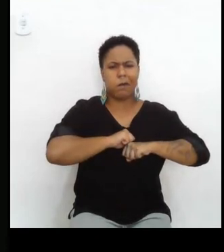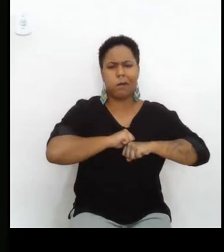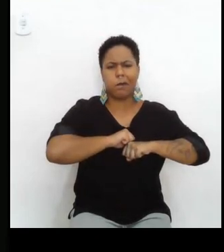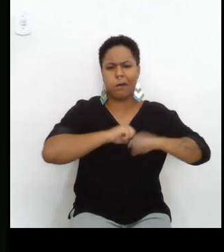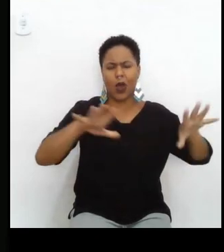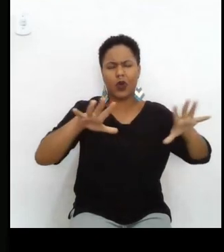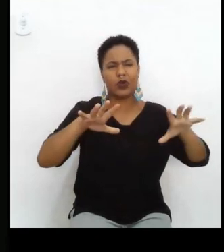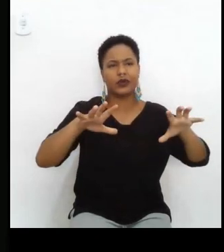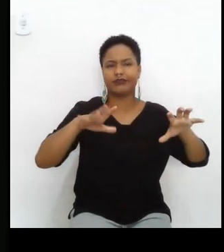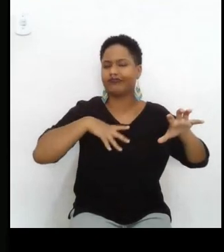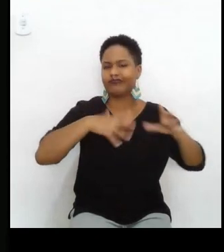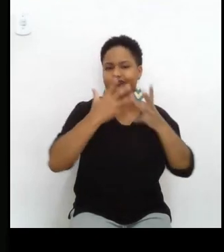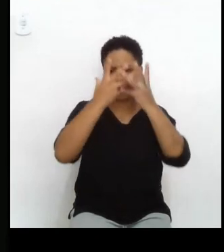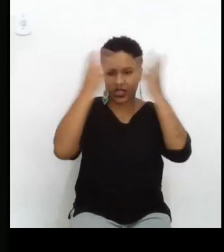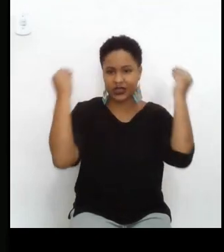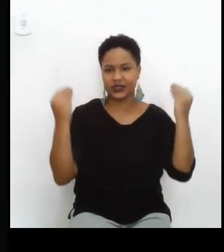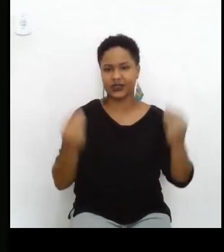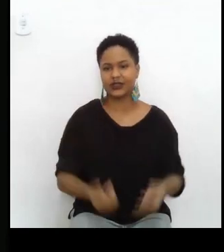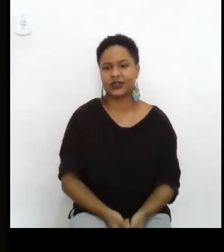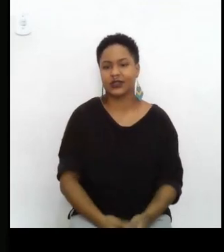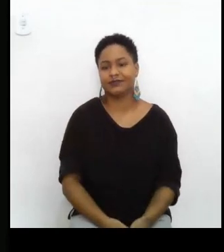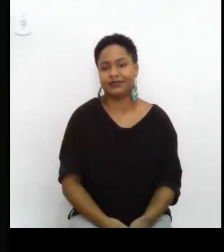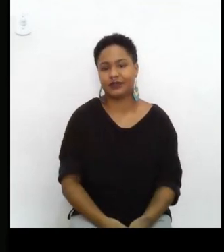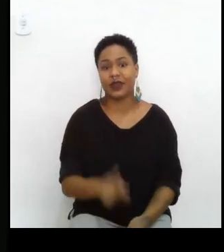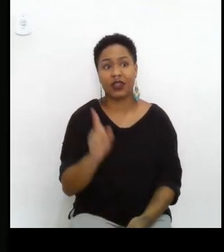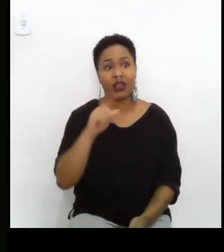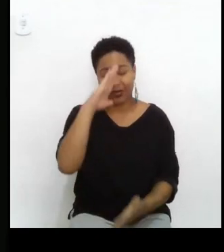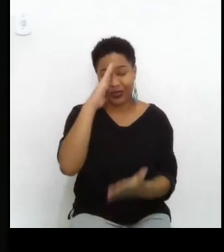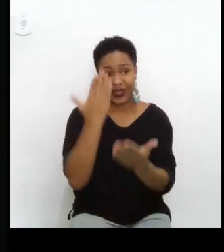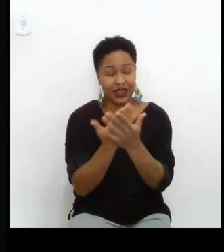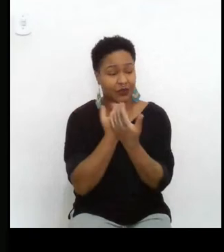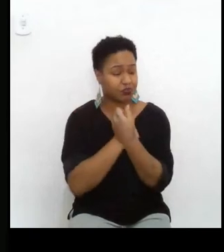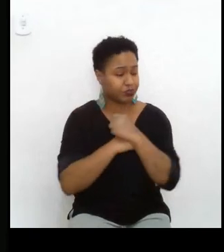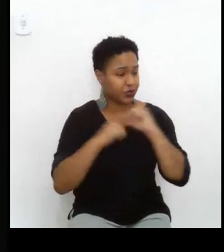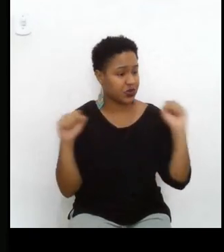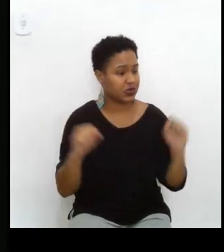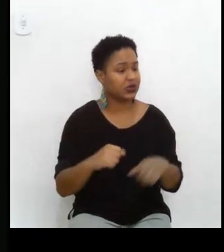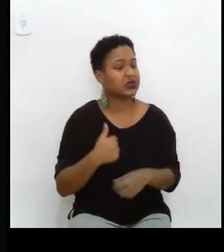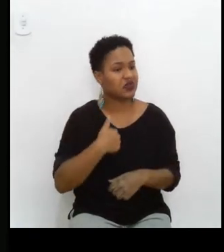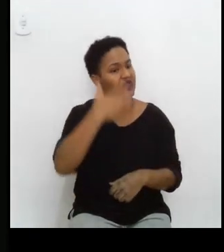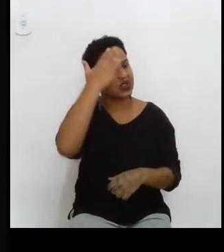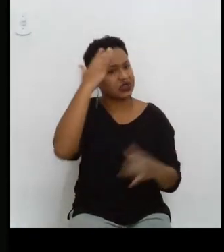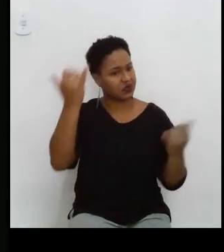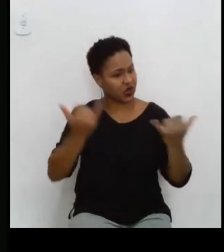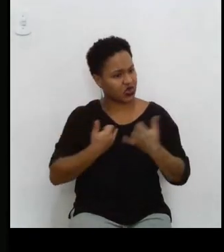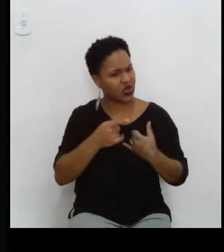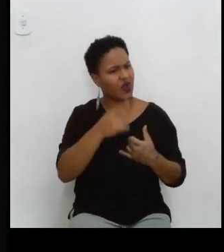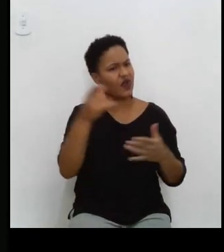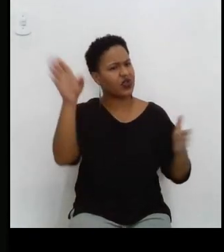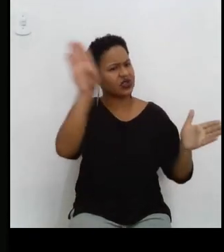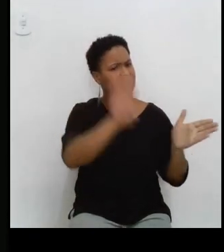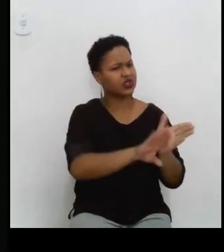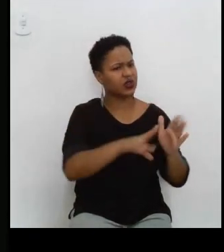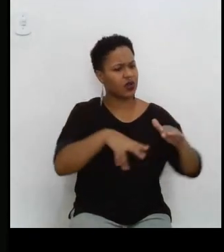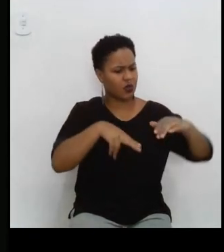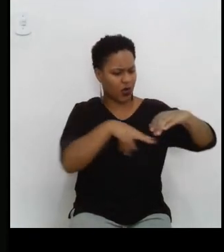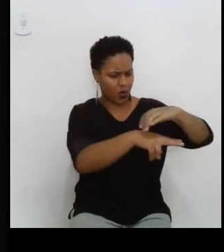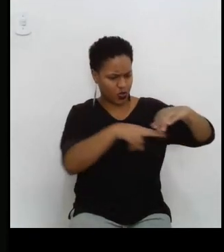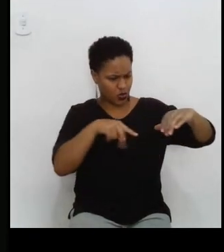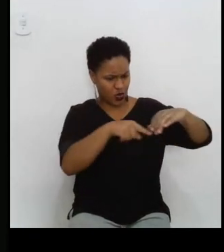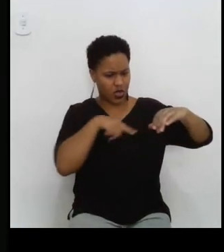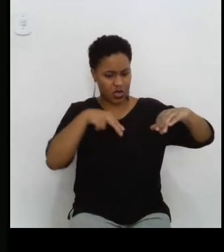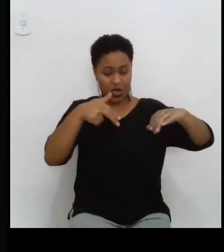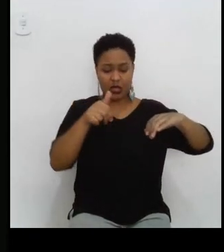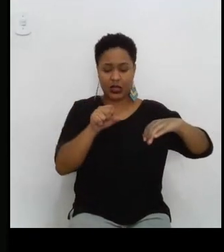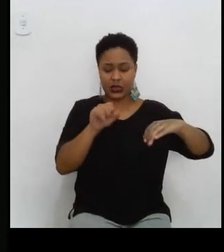nada o sendo acreditável porque eu fiquei sabendo você chegou aqui pelo túnel Nascimento O que